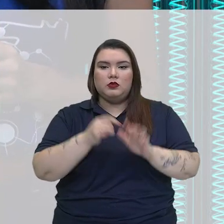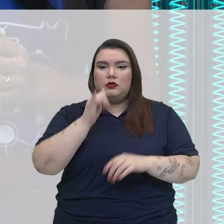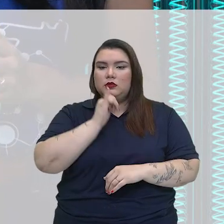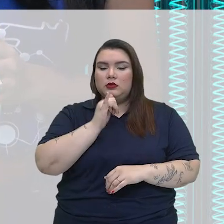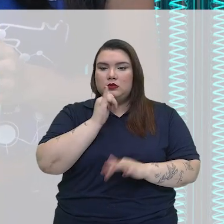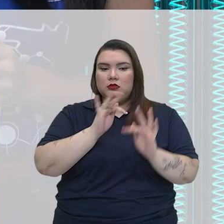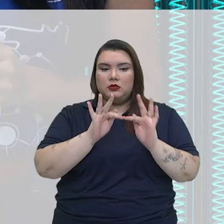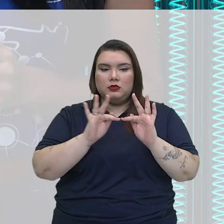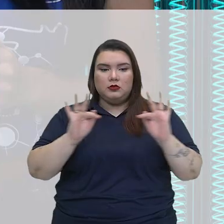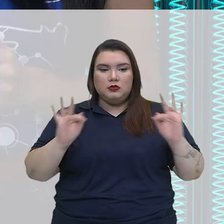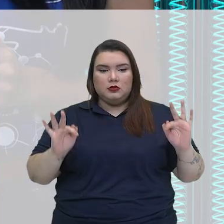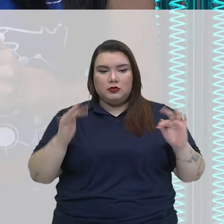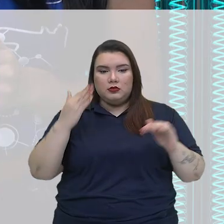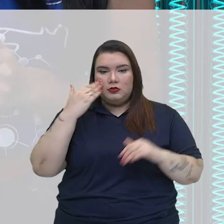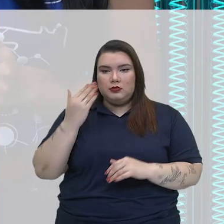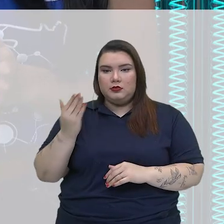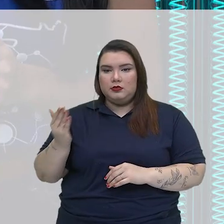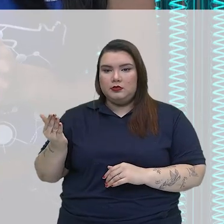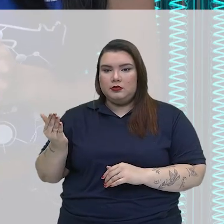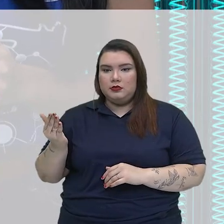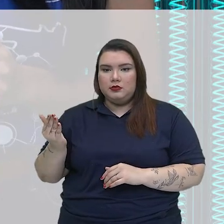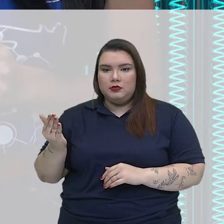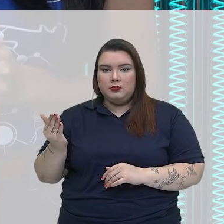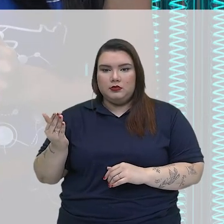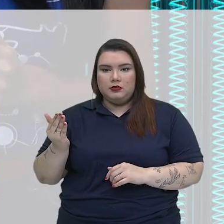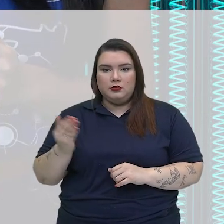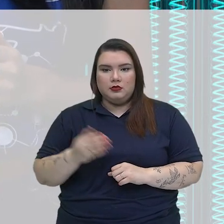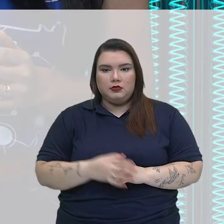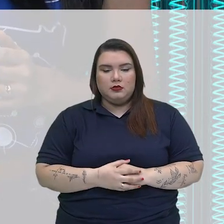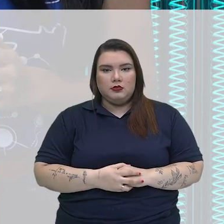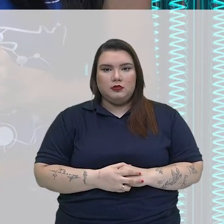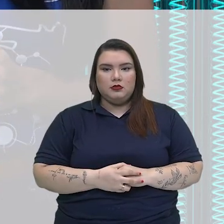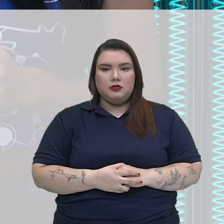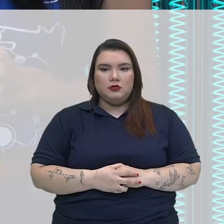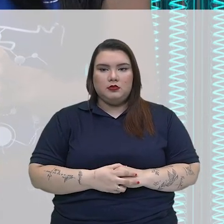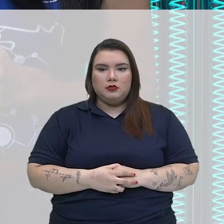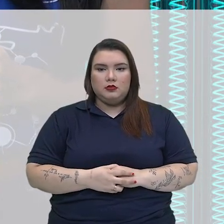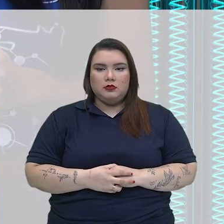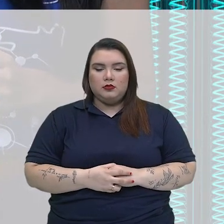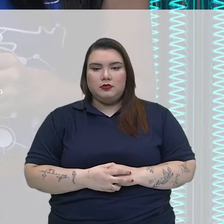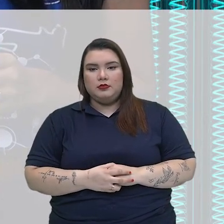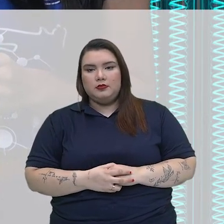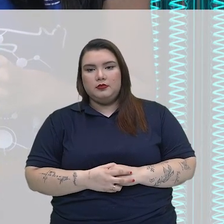frase aqui para vocês. I understand,